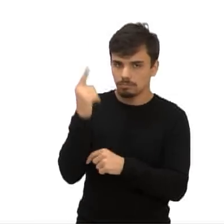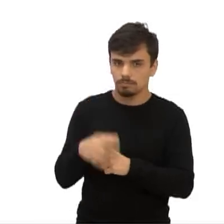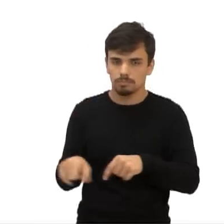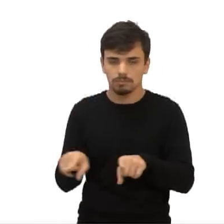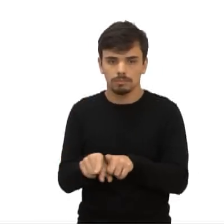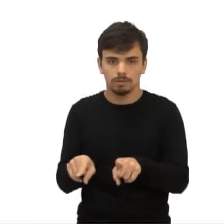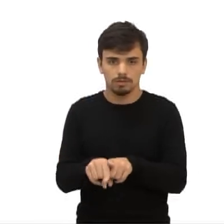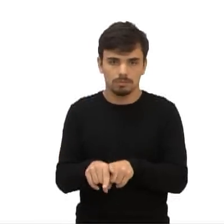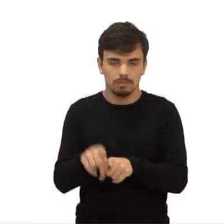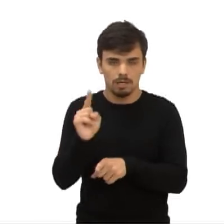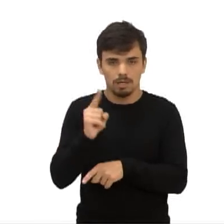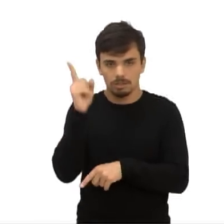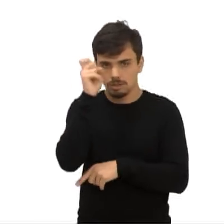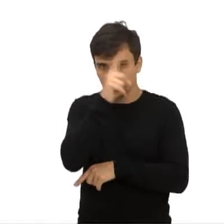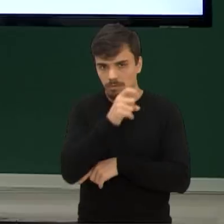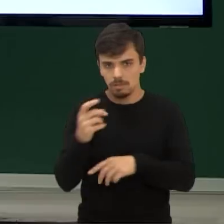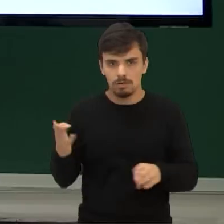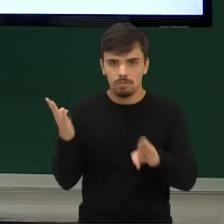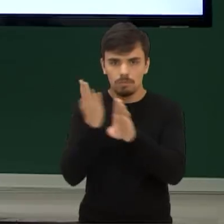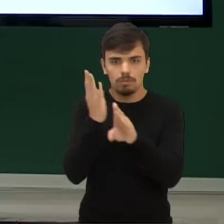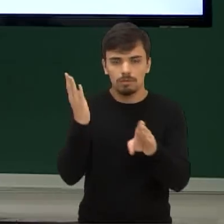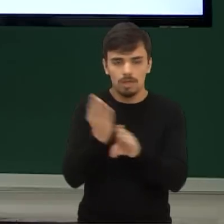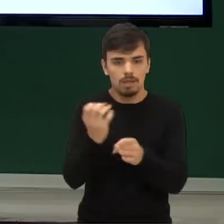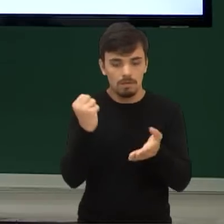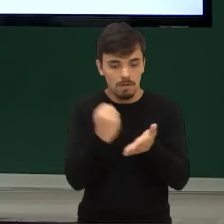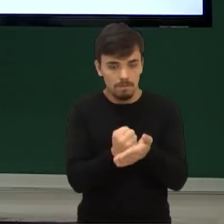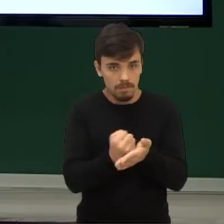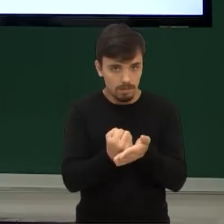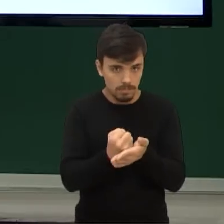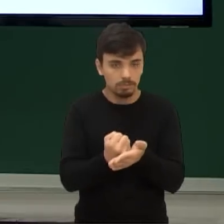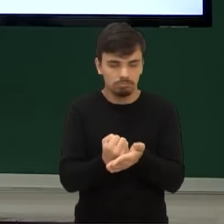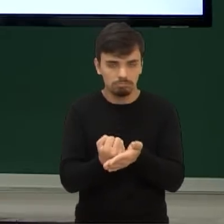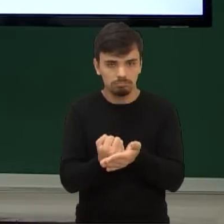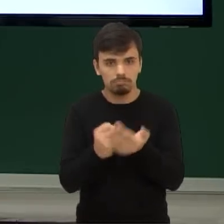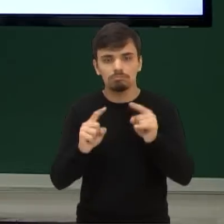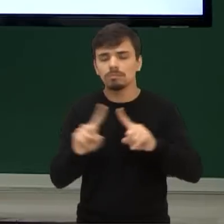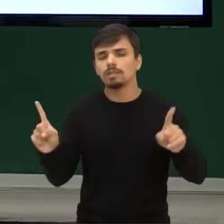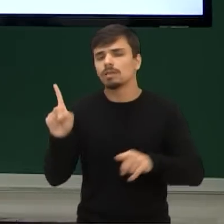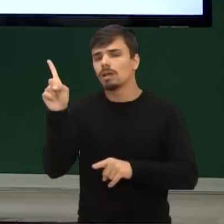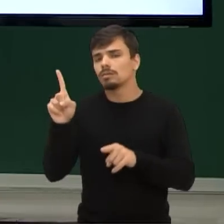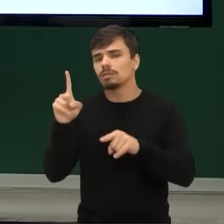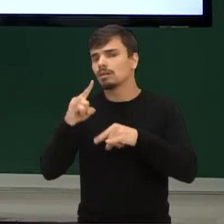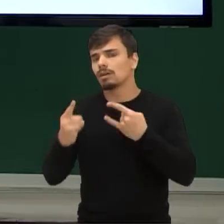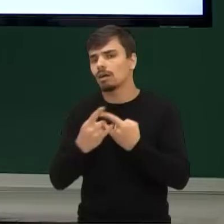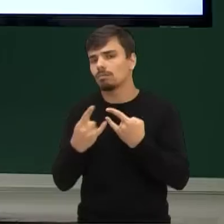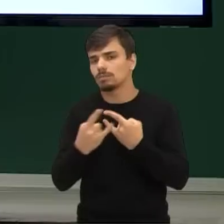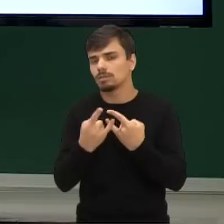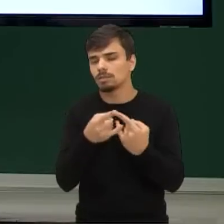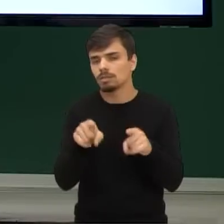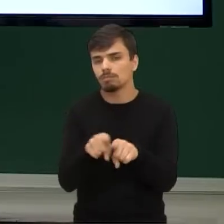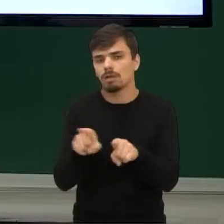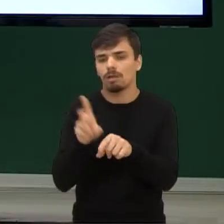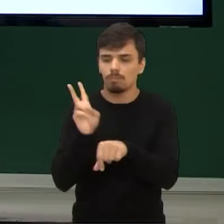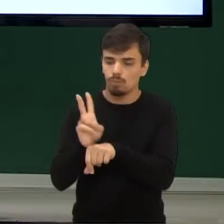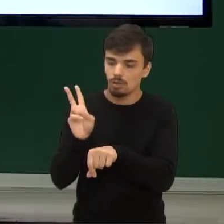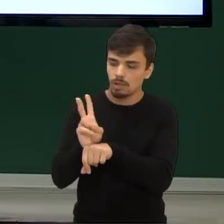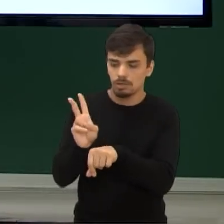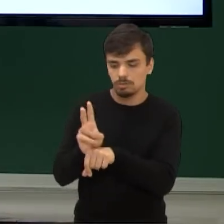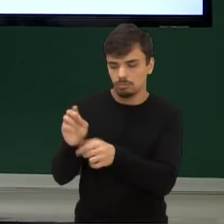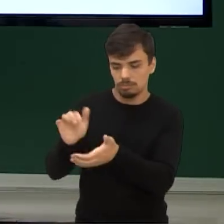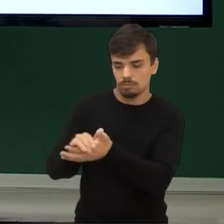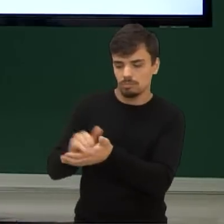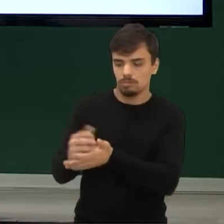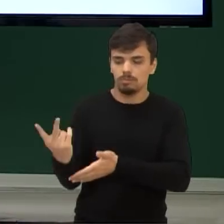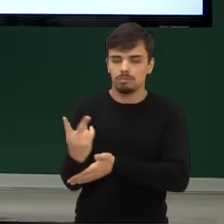mais difícil de ser encontrada em farmácias, né? Essa camisinha, ela também vai proteger o casal no momento da